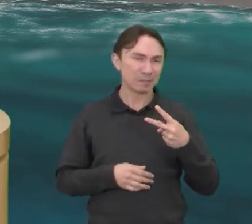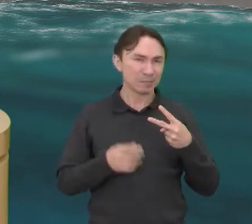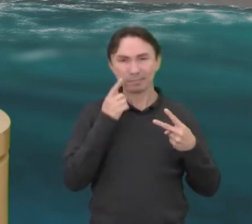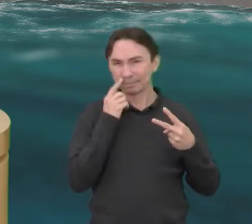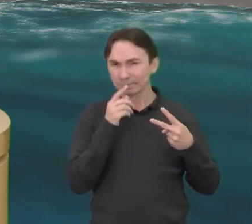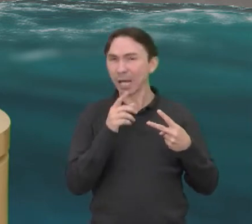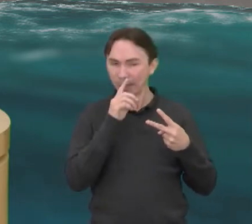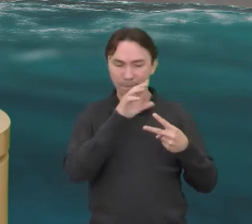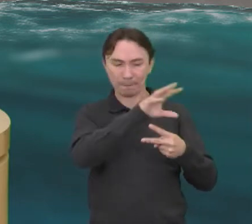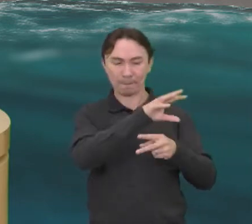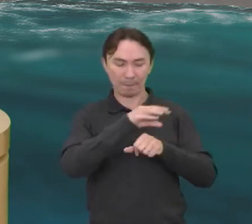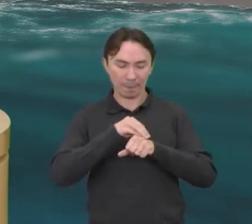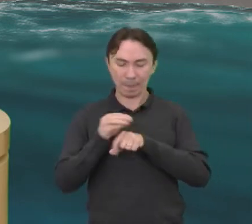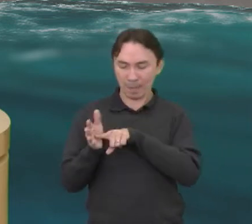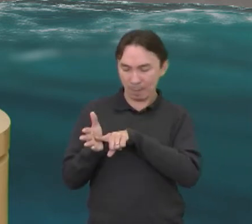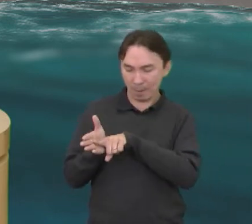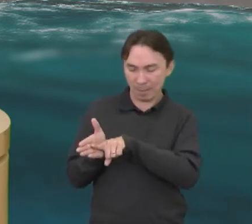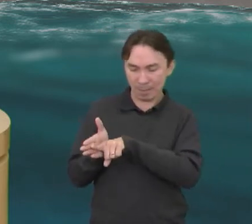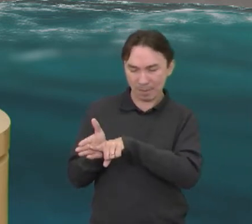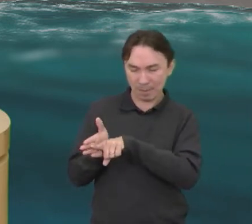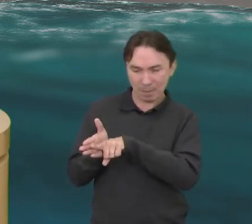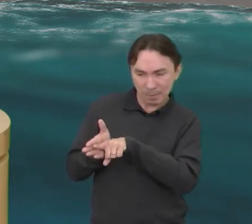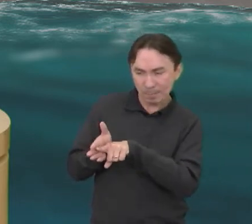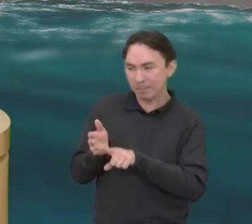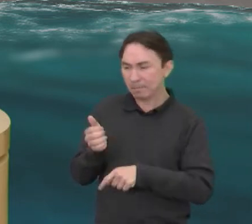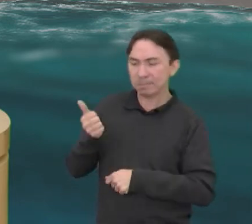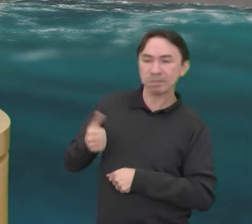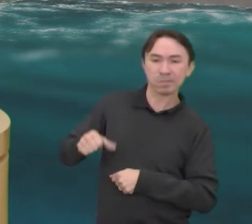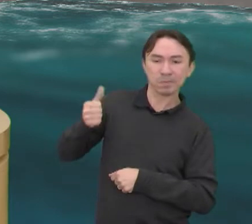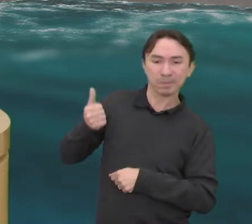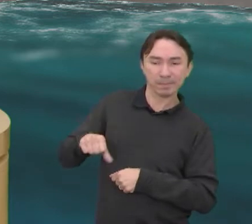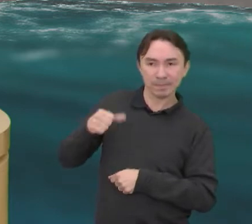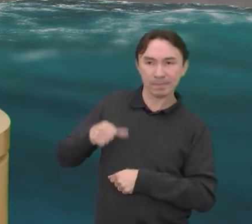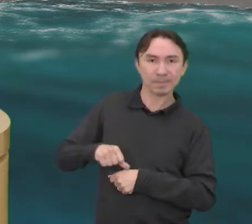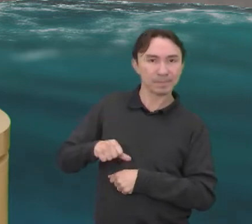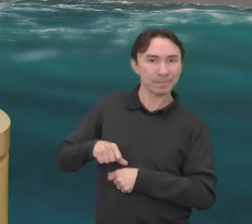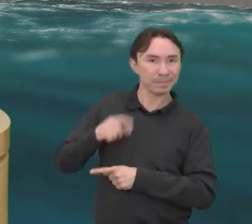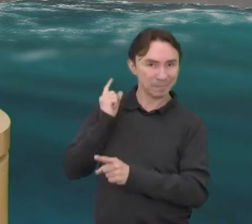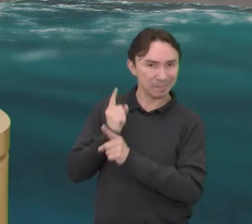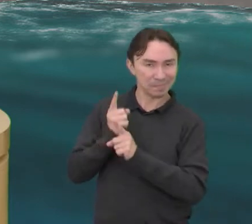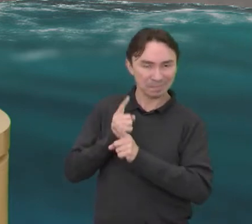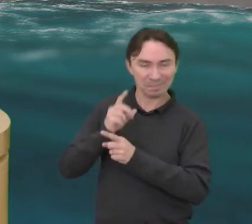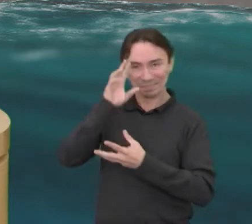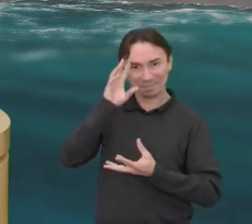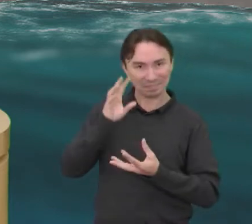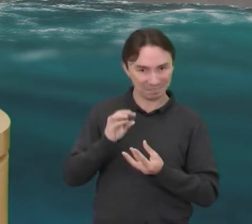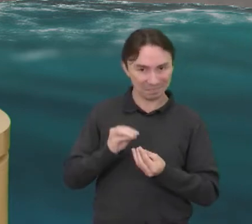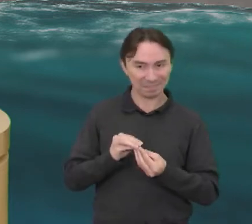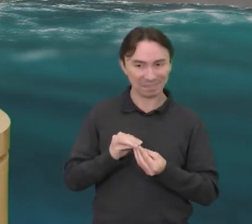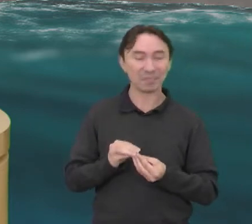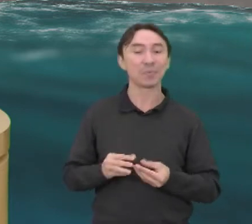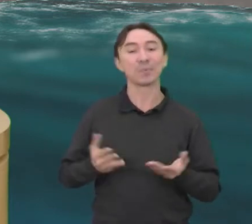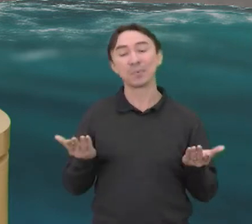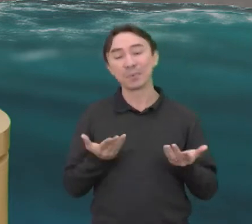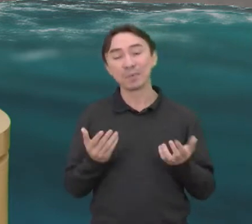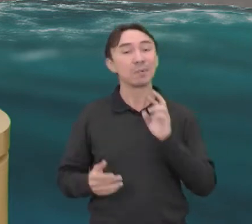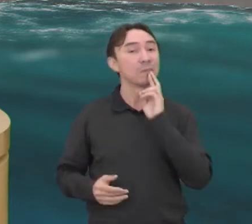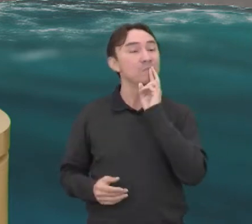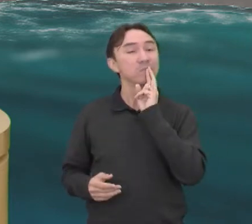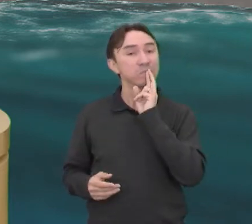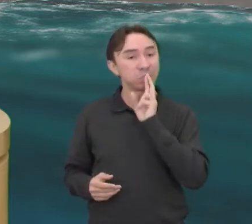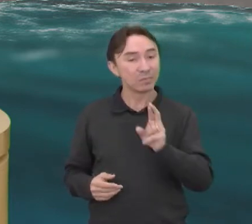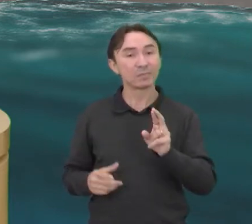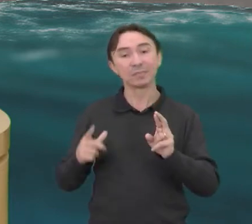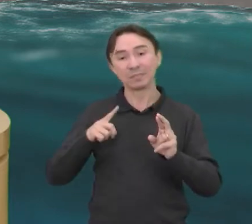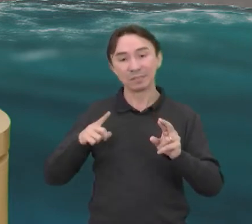pesquisinha ali, né, analisar um pouquinho e chegar às conclusões. E hoje eu venho com as respostas dessas 2 questões anteriores